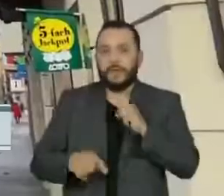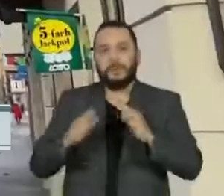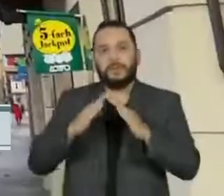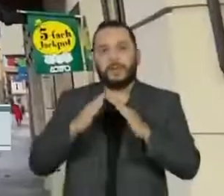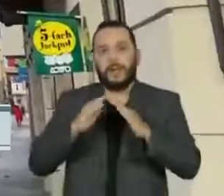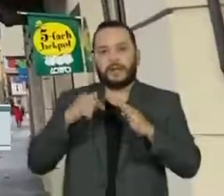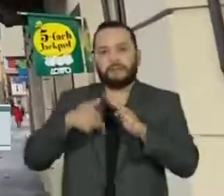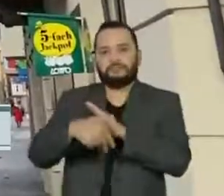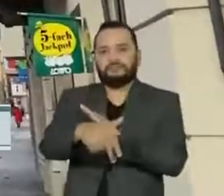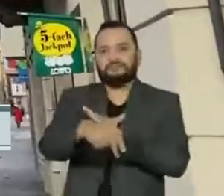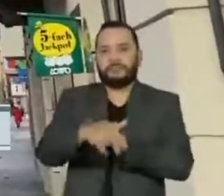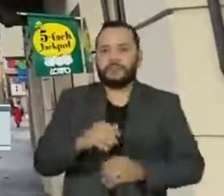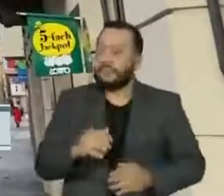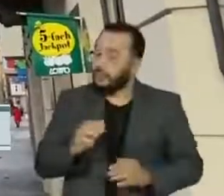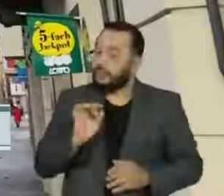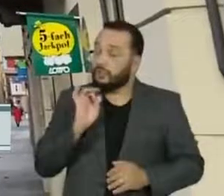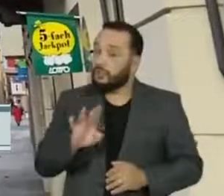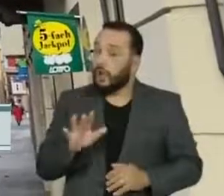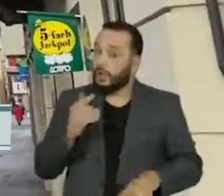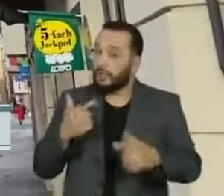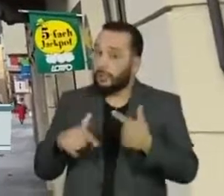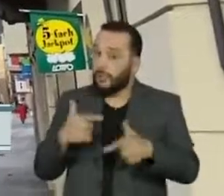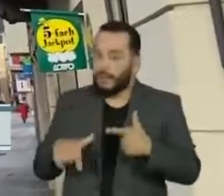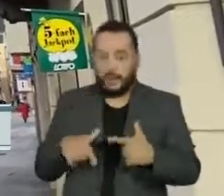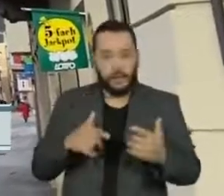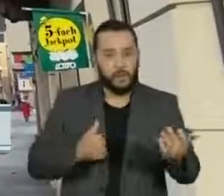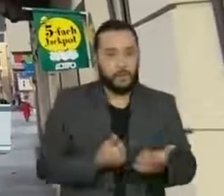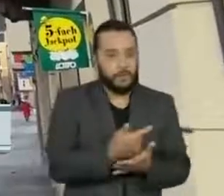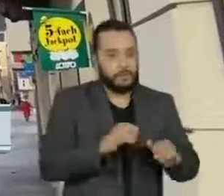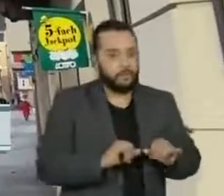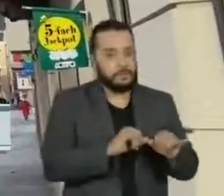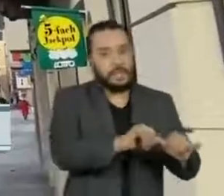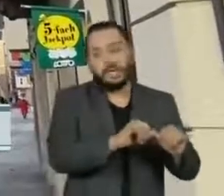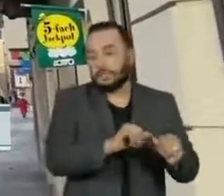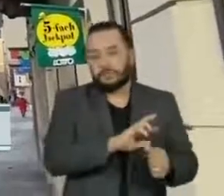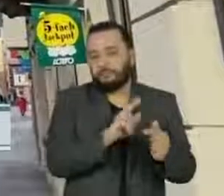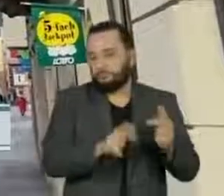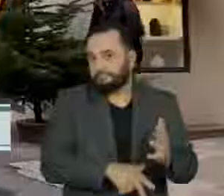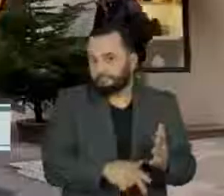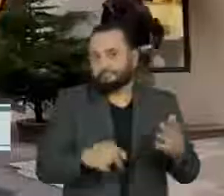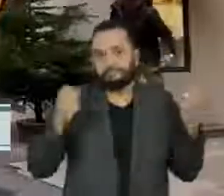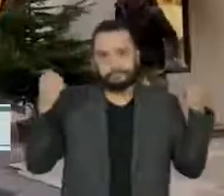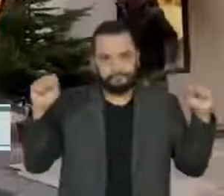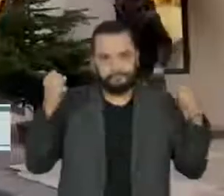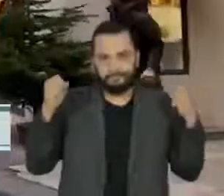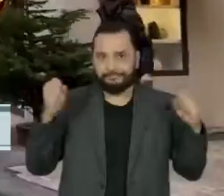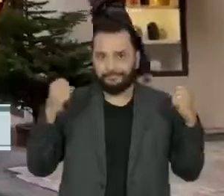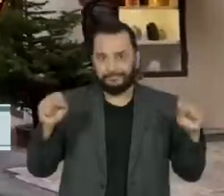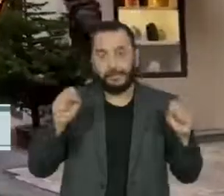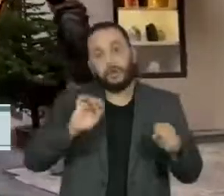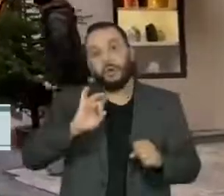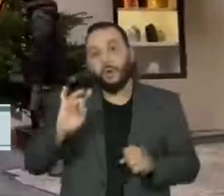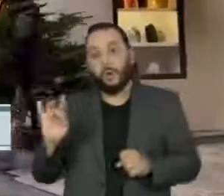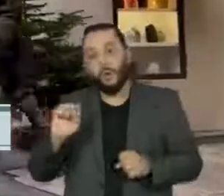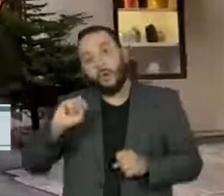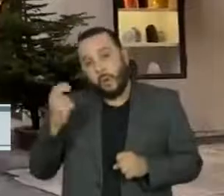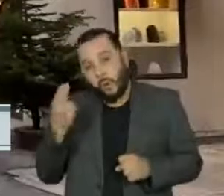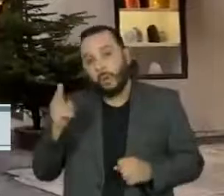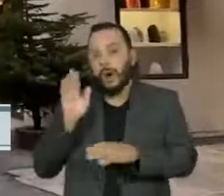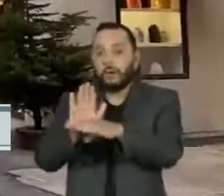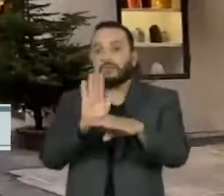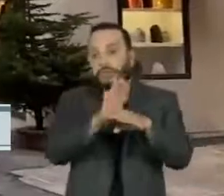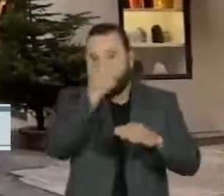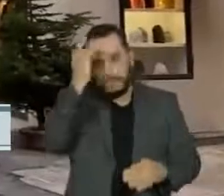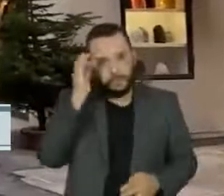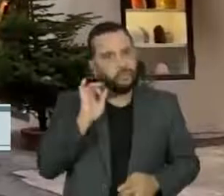casas, exceto para ir ao trabalho, comprar suprimentos essenciais, fazer exercícios ou ajudar as pessoas que precisam